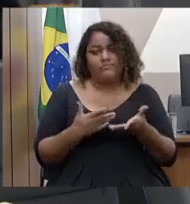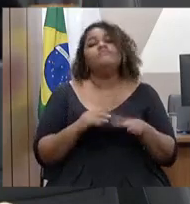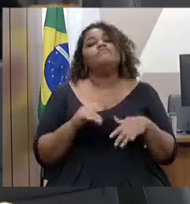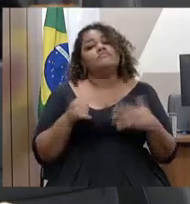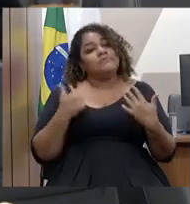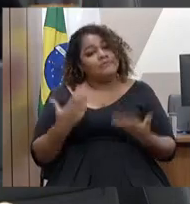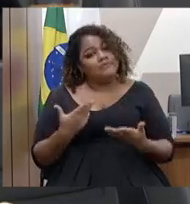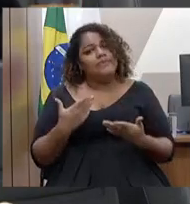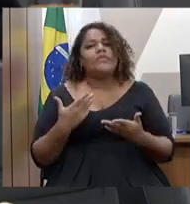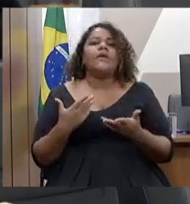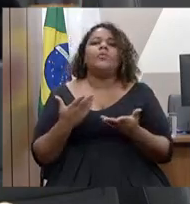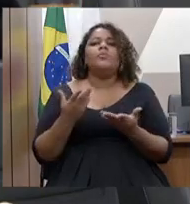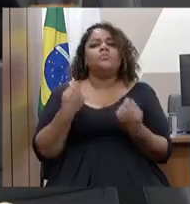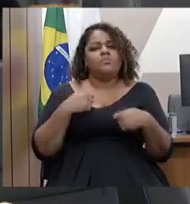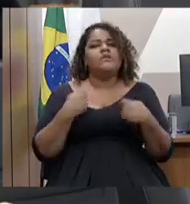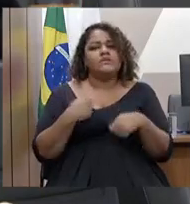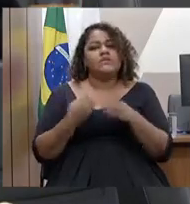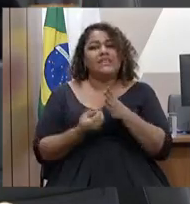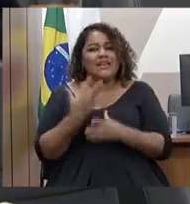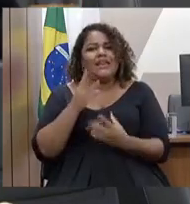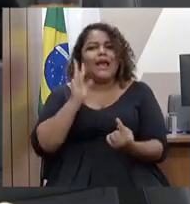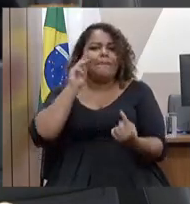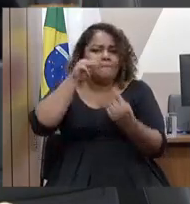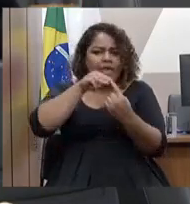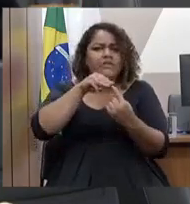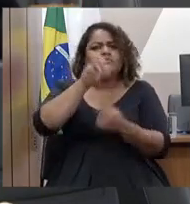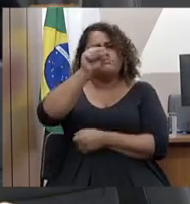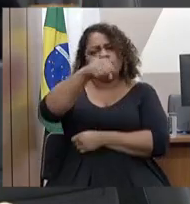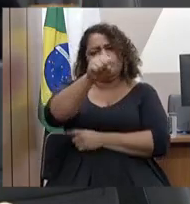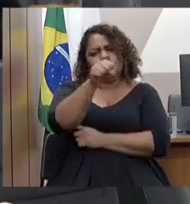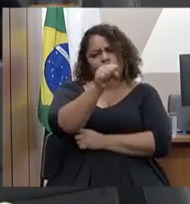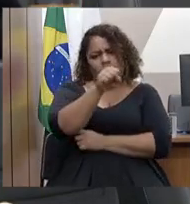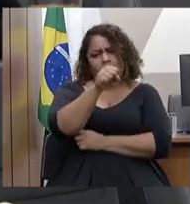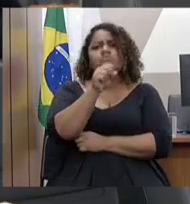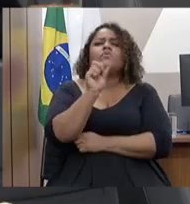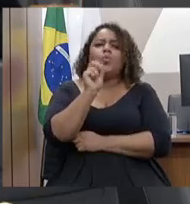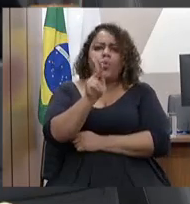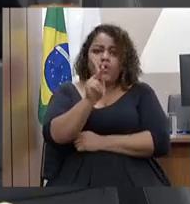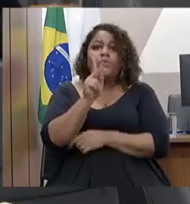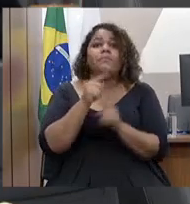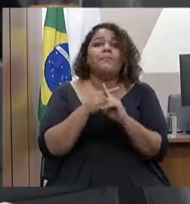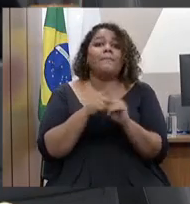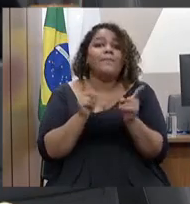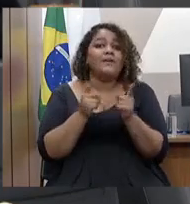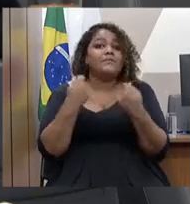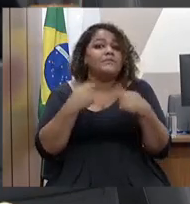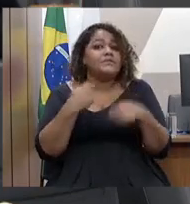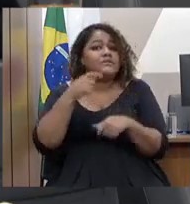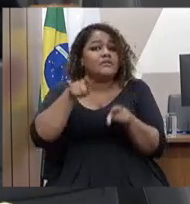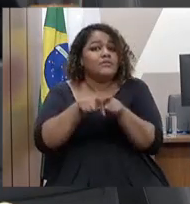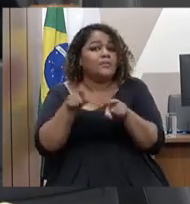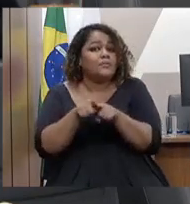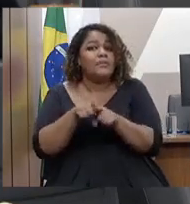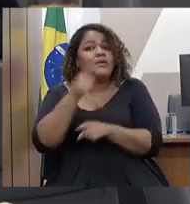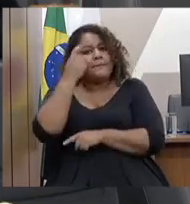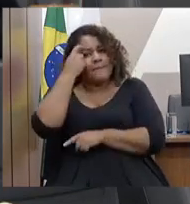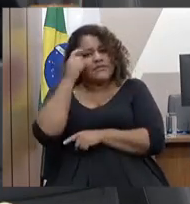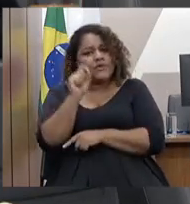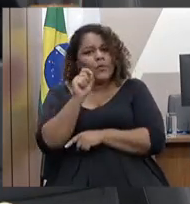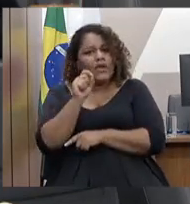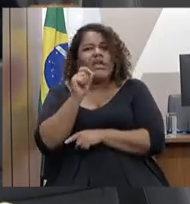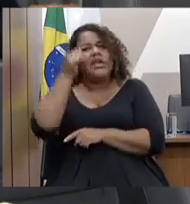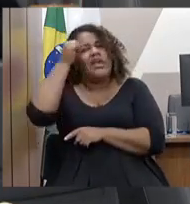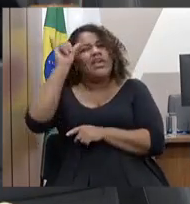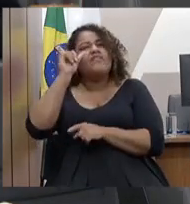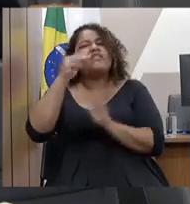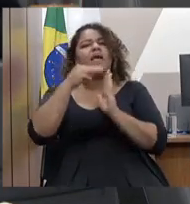a fixação de metas né assim é necessário que na fixação de metas de produtividade seja abordar abandonado o velho método do